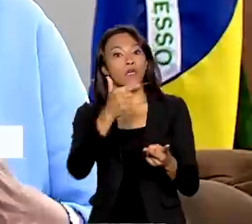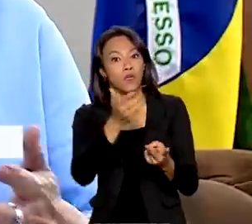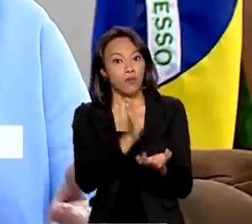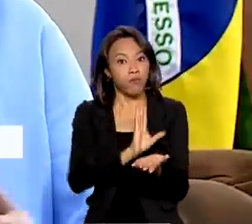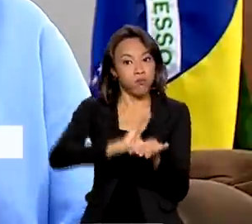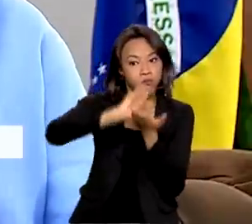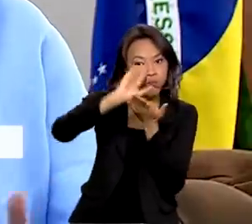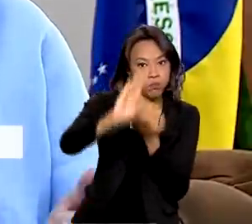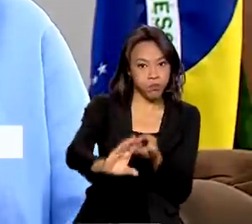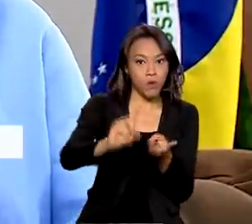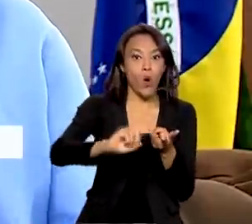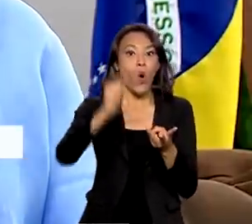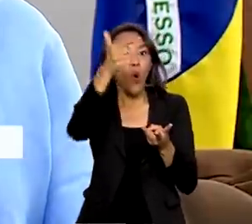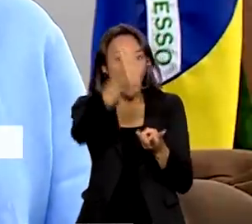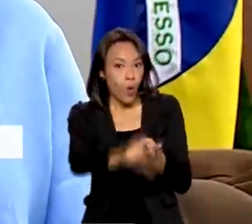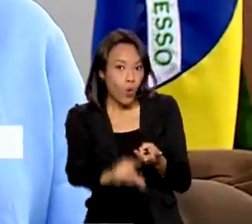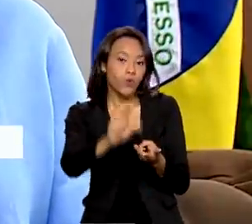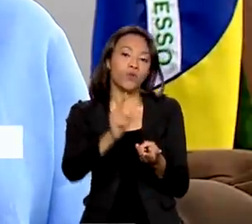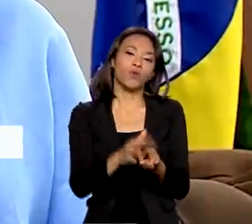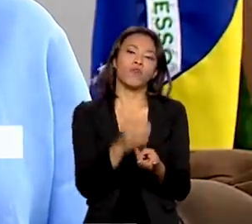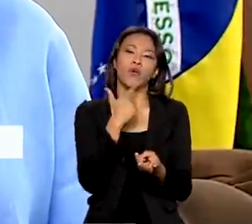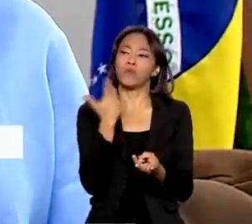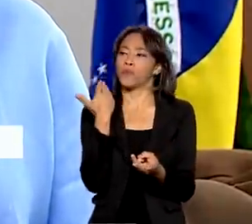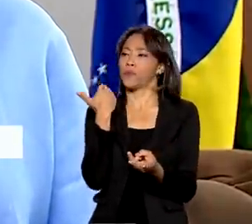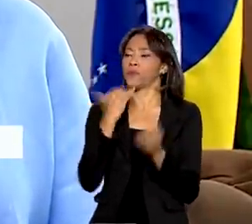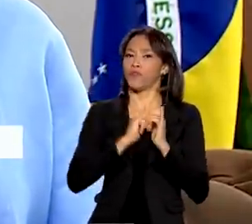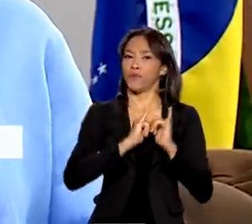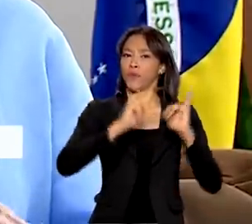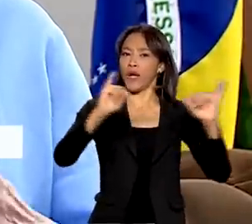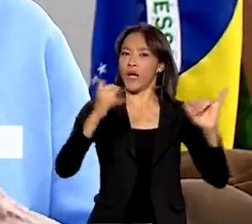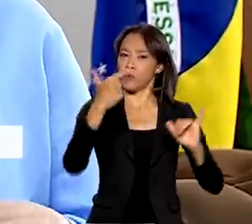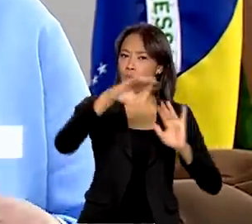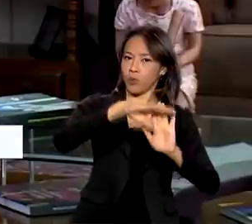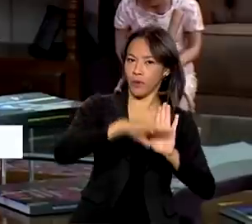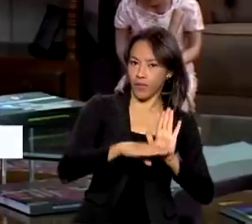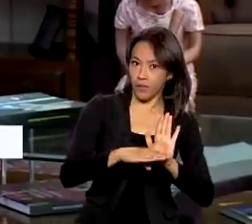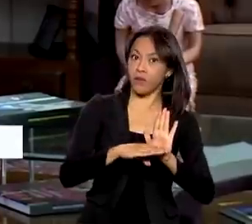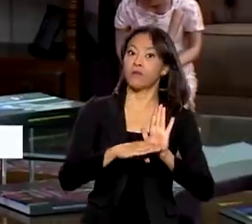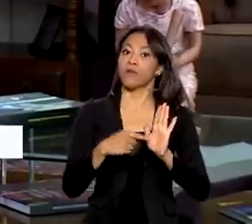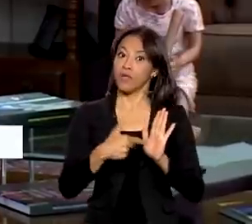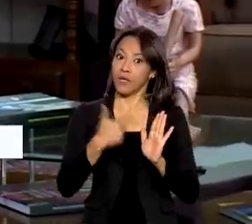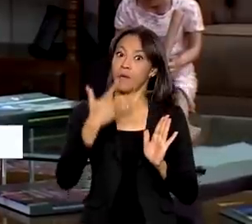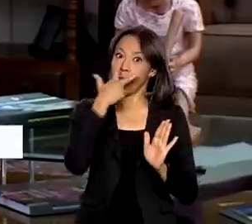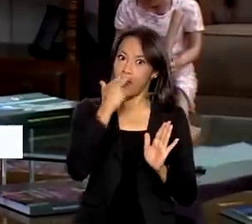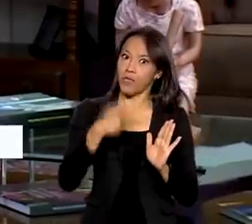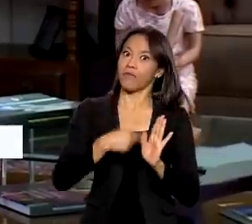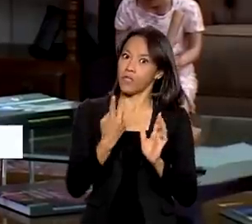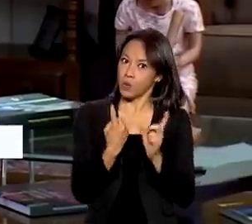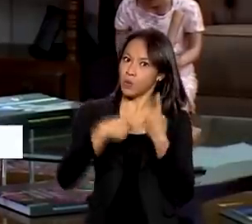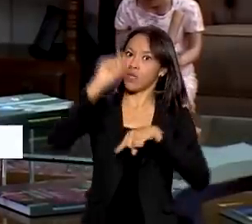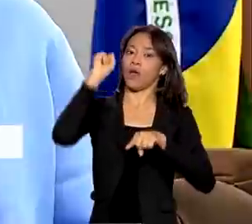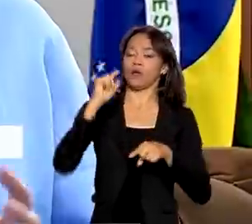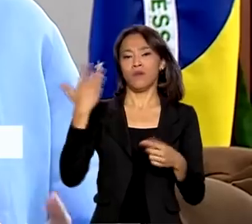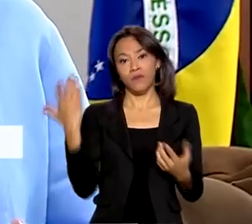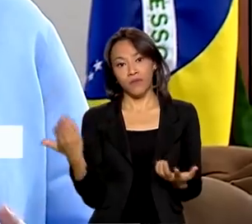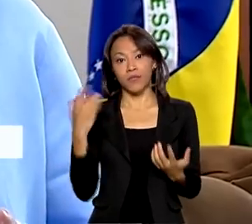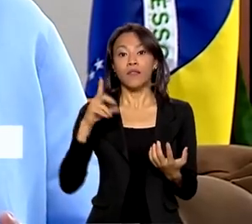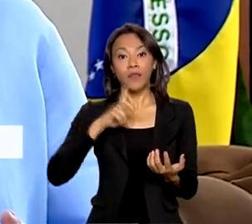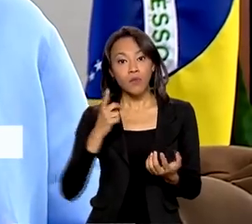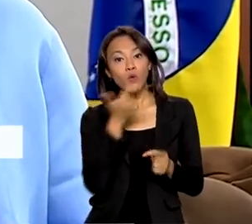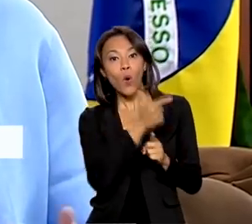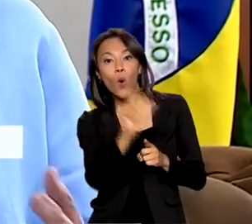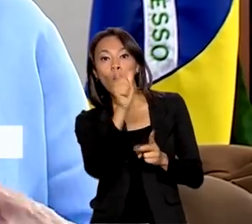temos o fiagro que foi lá e agora no final do ano e que também parece que será um sucesso enfim